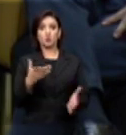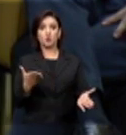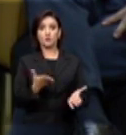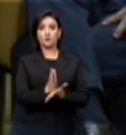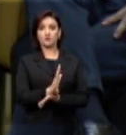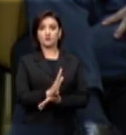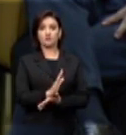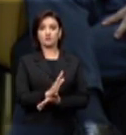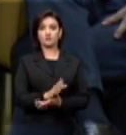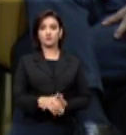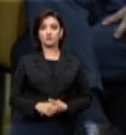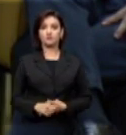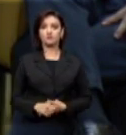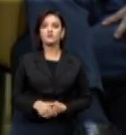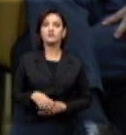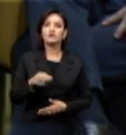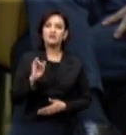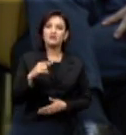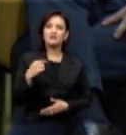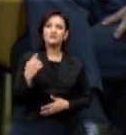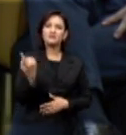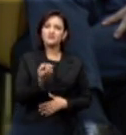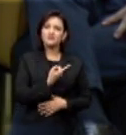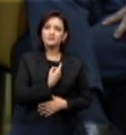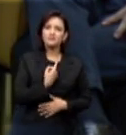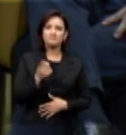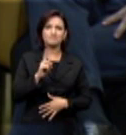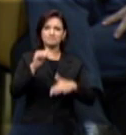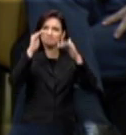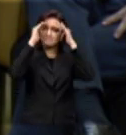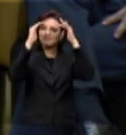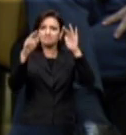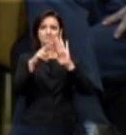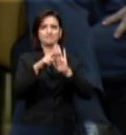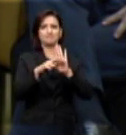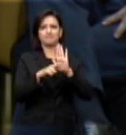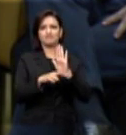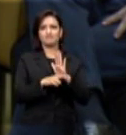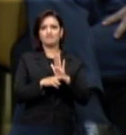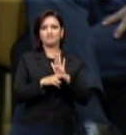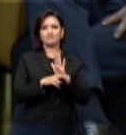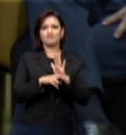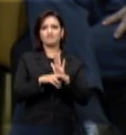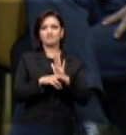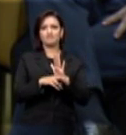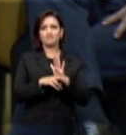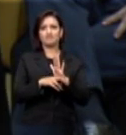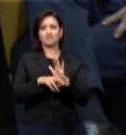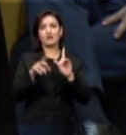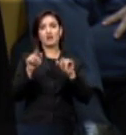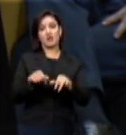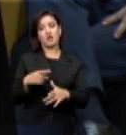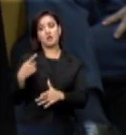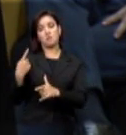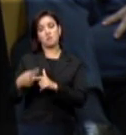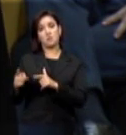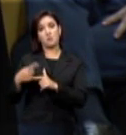Se nós falharmos nesses procedimentos, não é uma falha do procedimento, é uma falha do